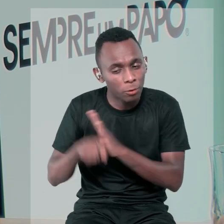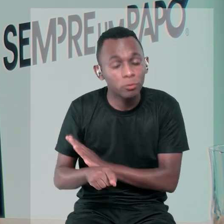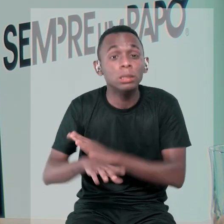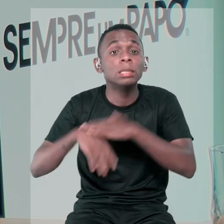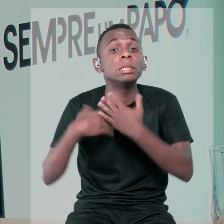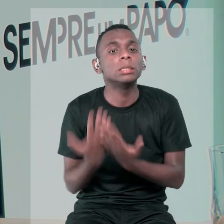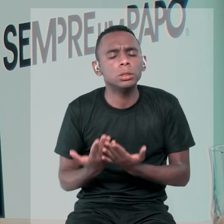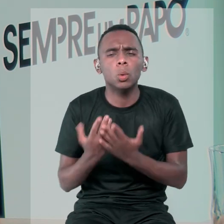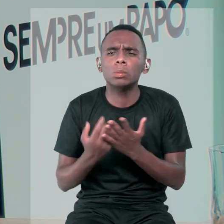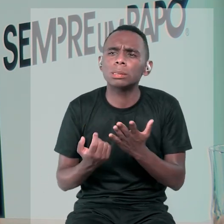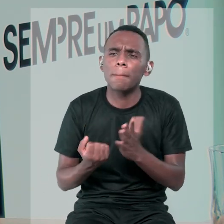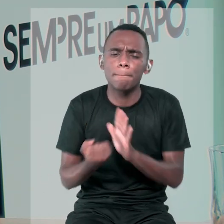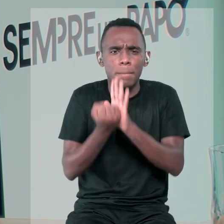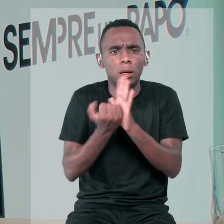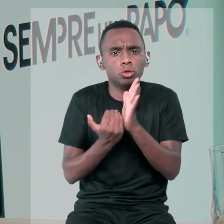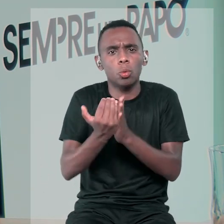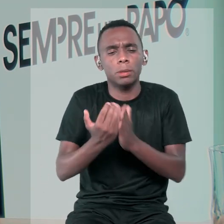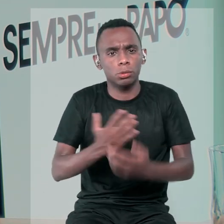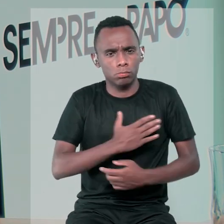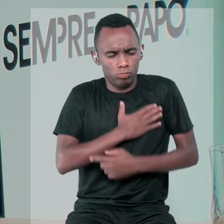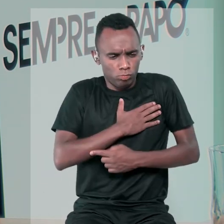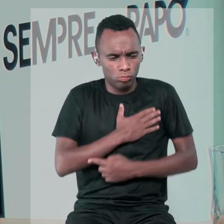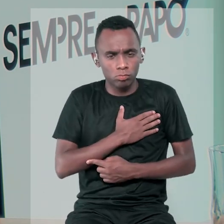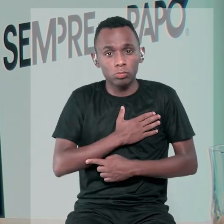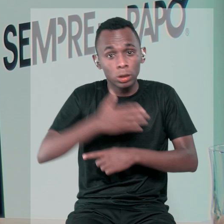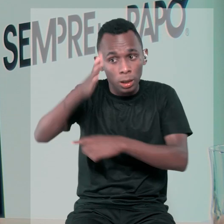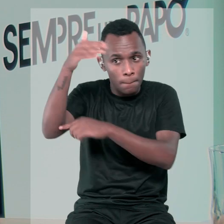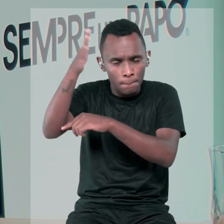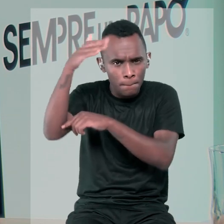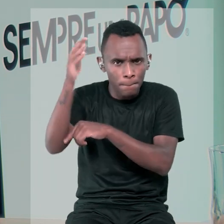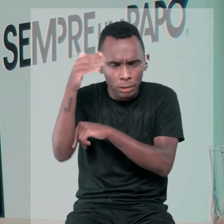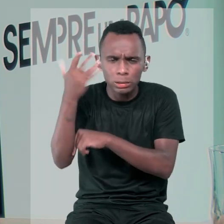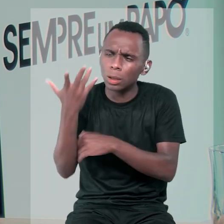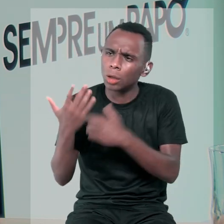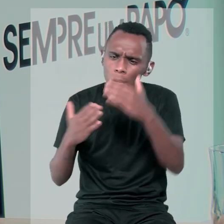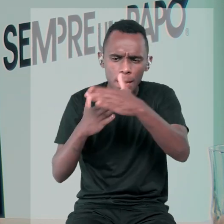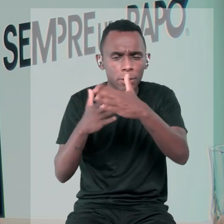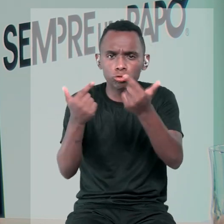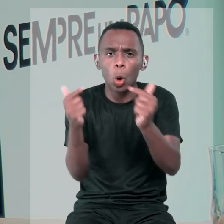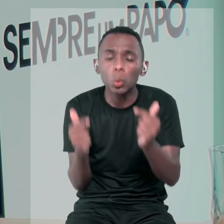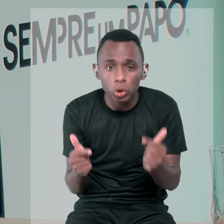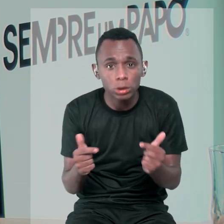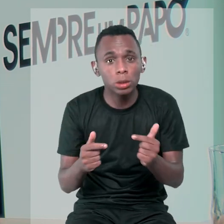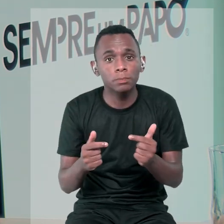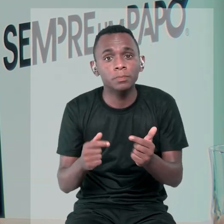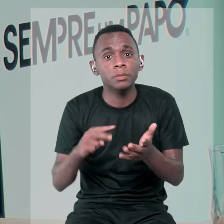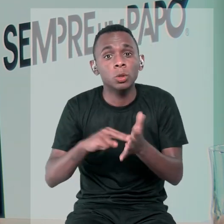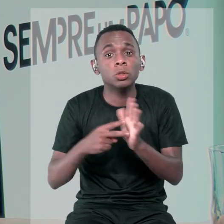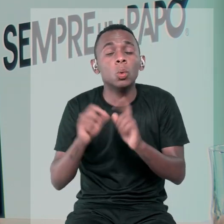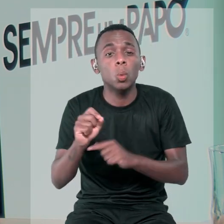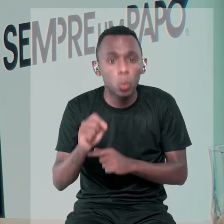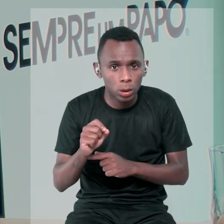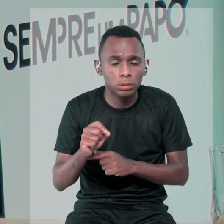imagem inicial de um patriotismo sem limites foi sendo tingida para aquela que viria a ser